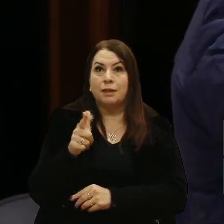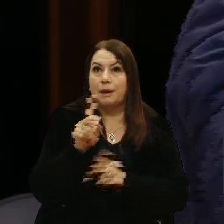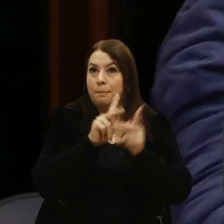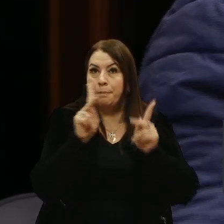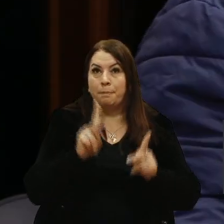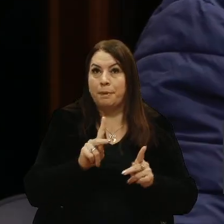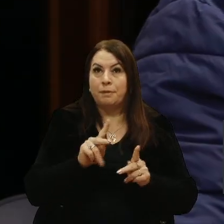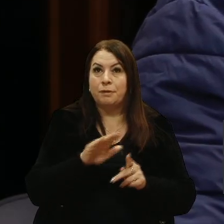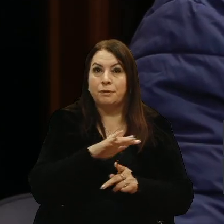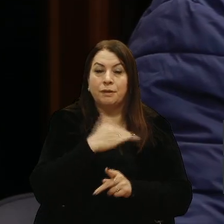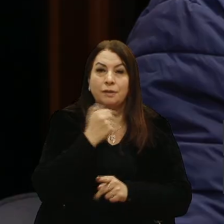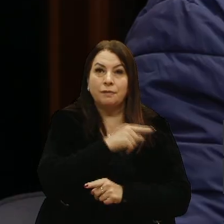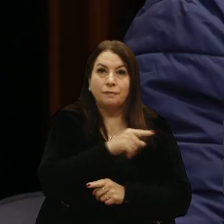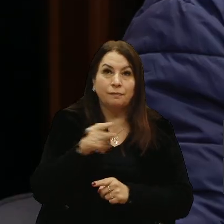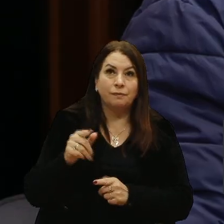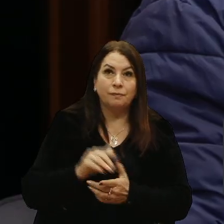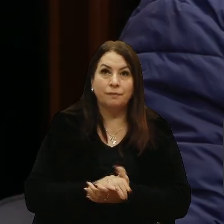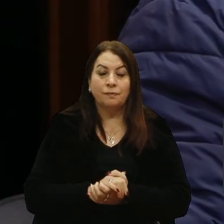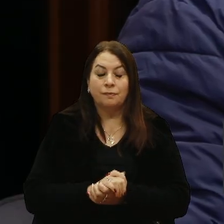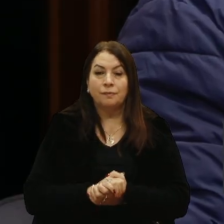para morrer.